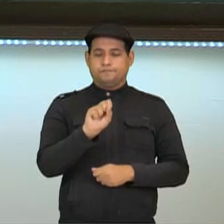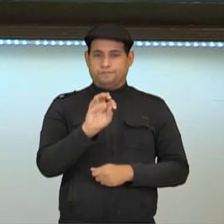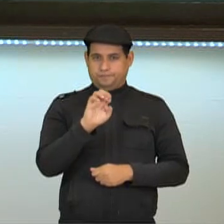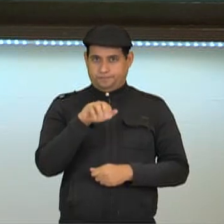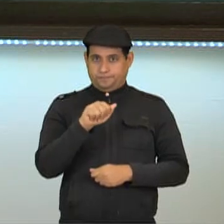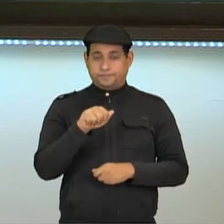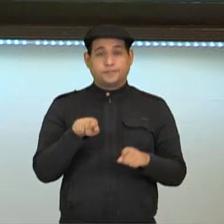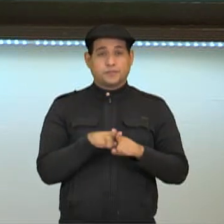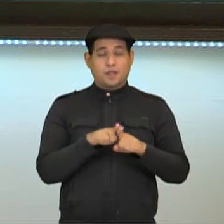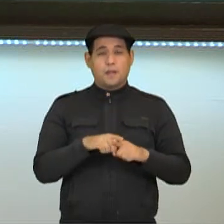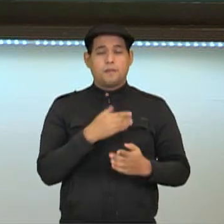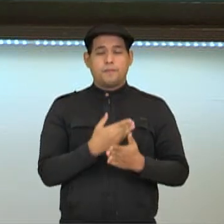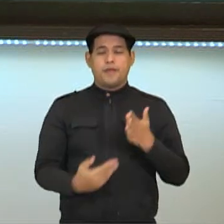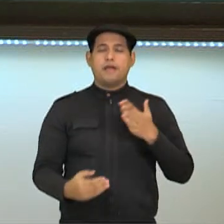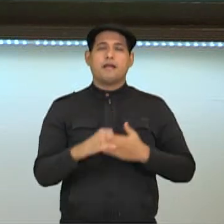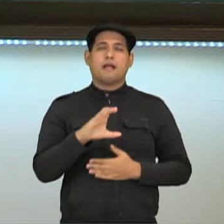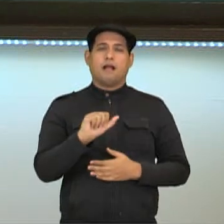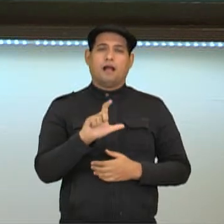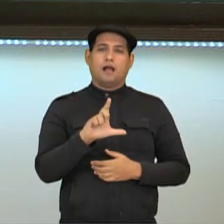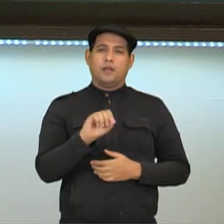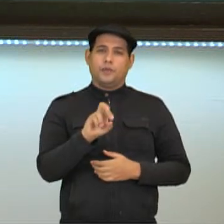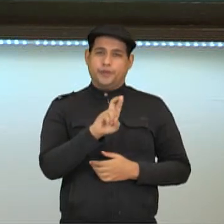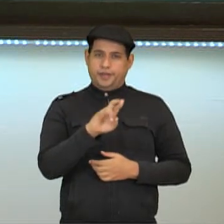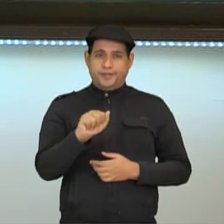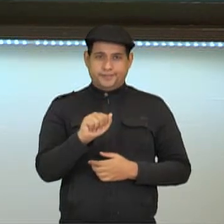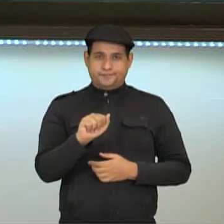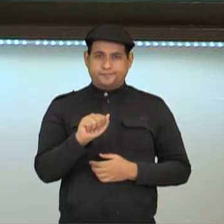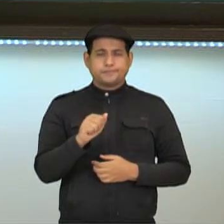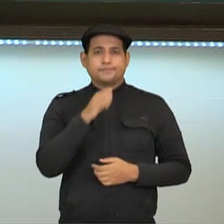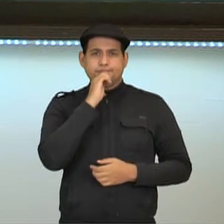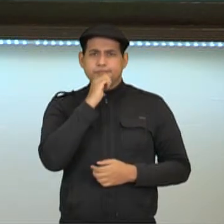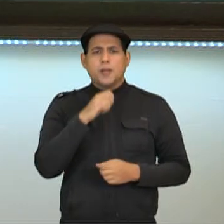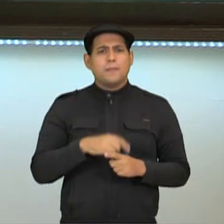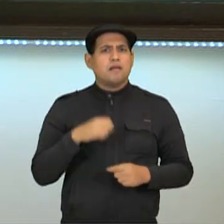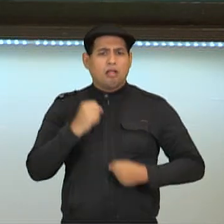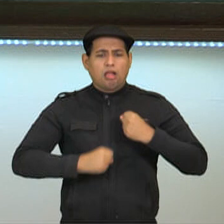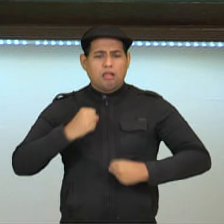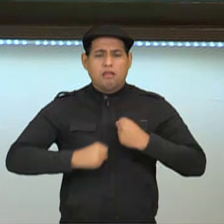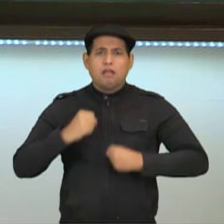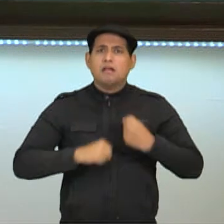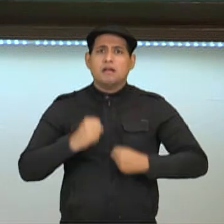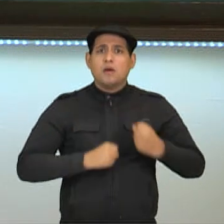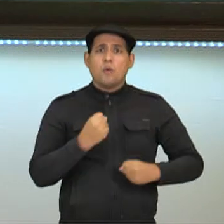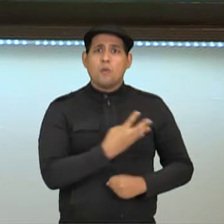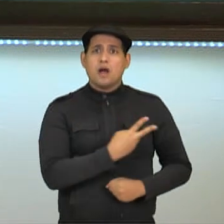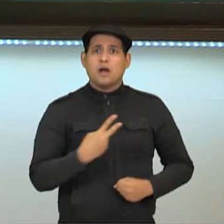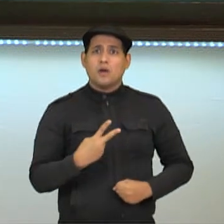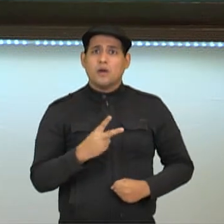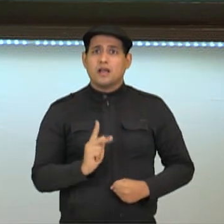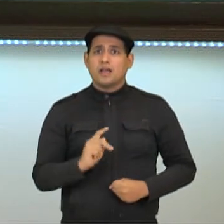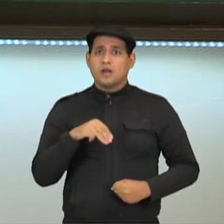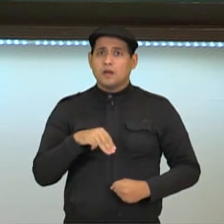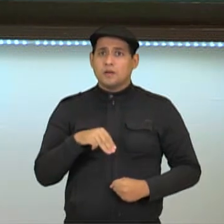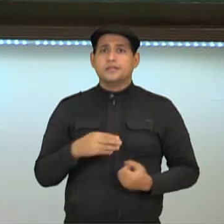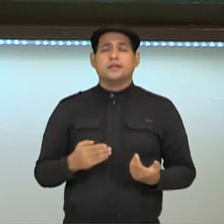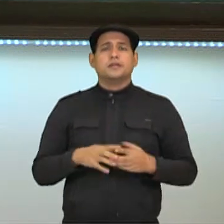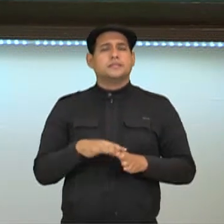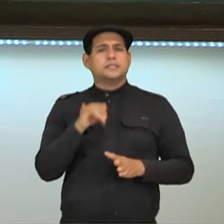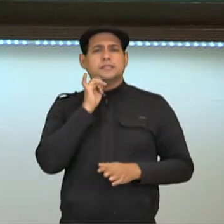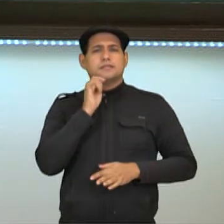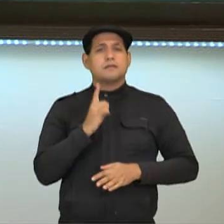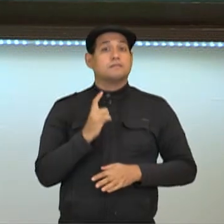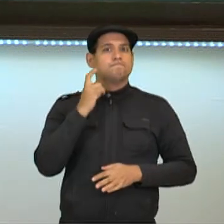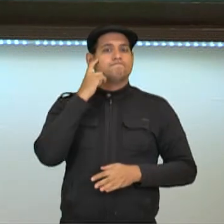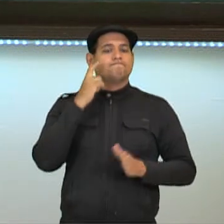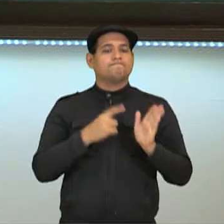têm um gasto calórico gigantesco, né? Imagine você correr 42 quilômetros. Às vezes a gente não tem ideia, né? Então,